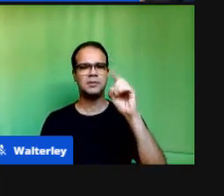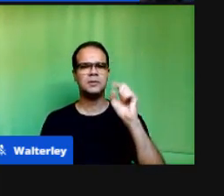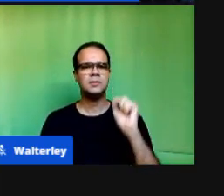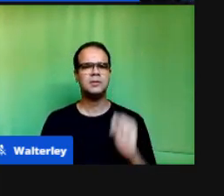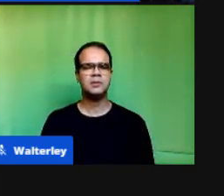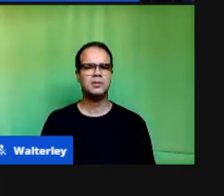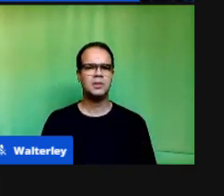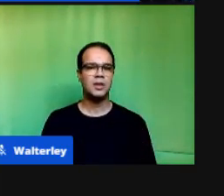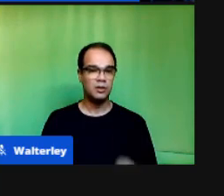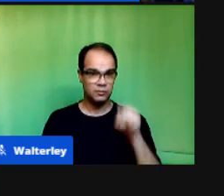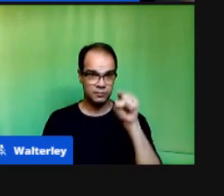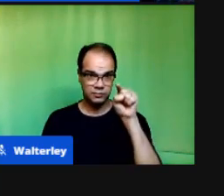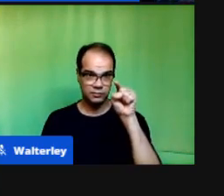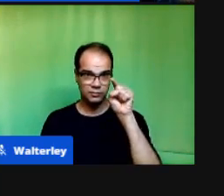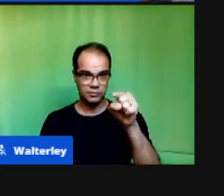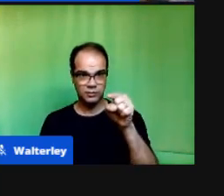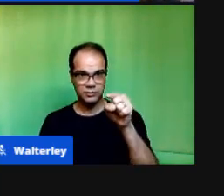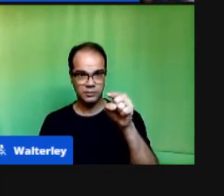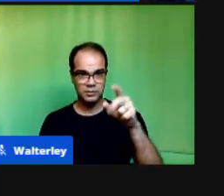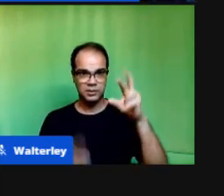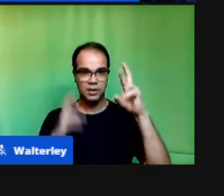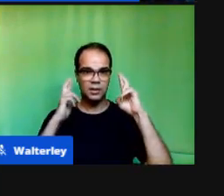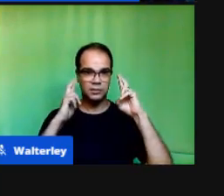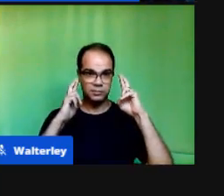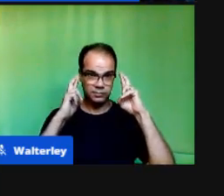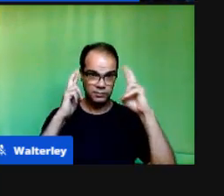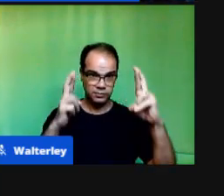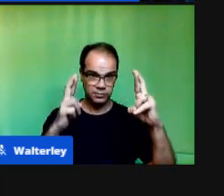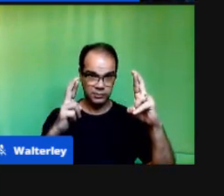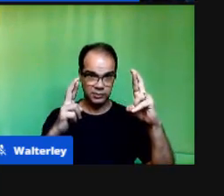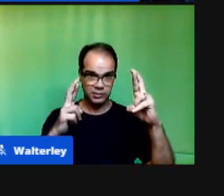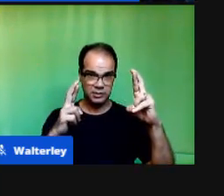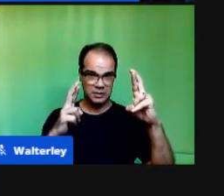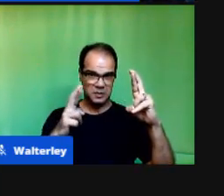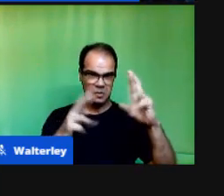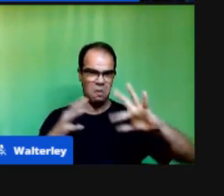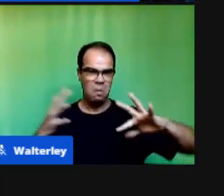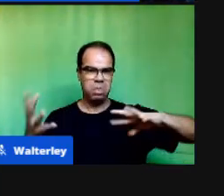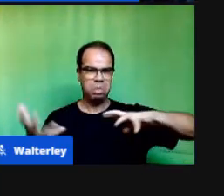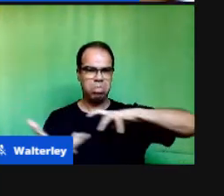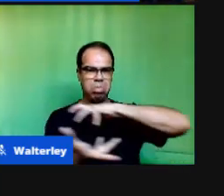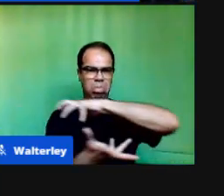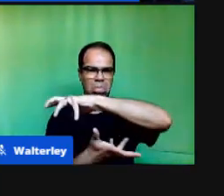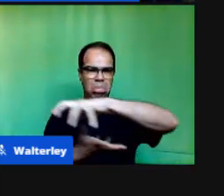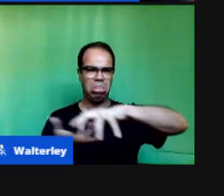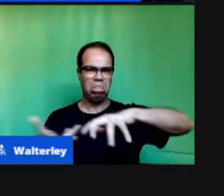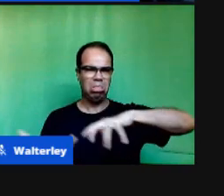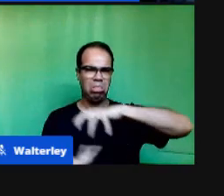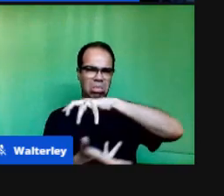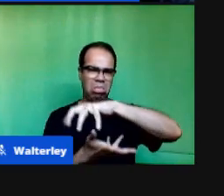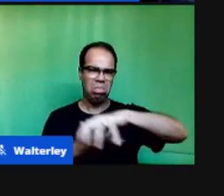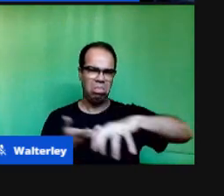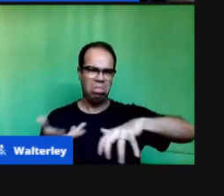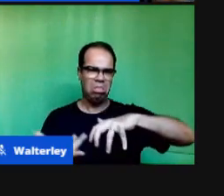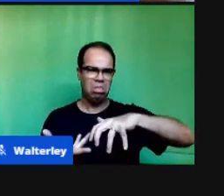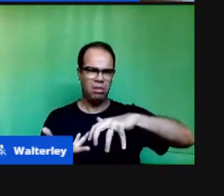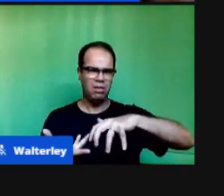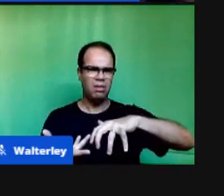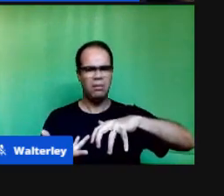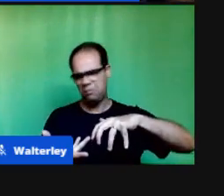sua responsabilidade na desordem que você está se queixando? Eu não gosto do meu